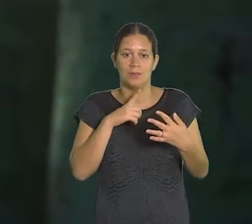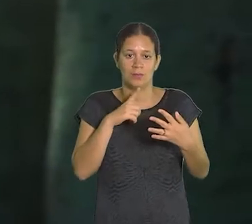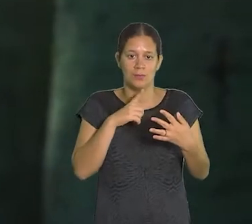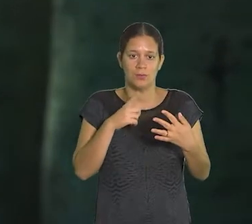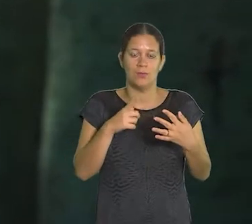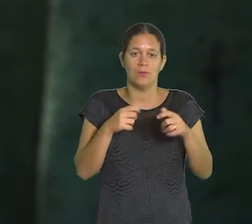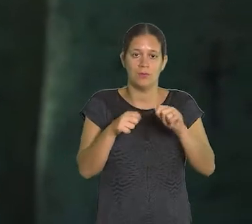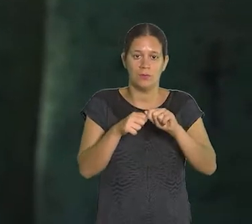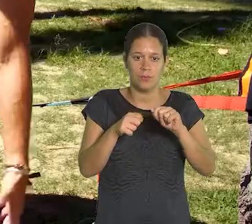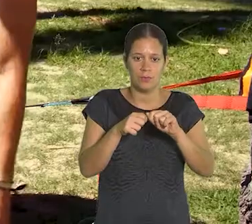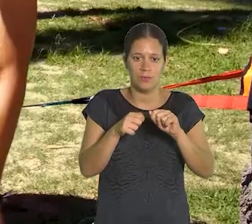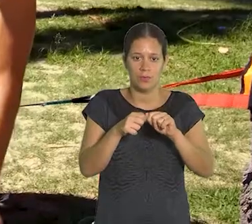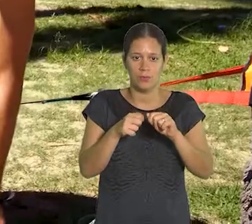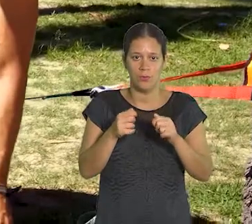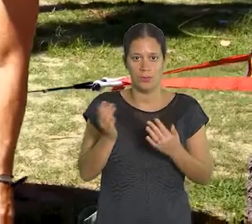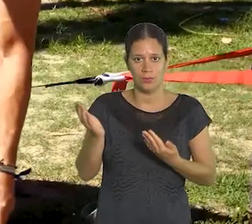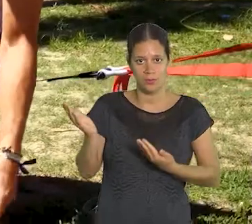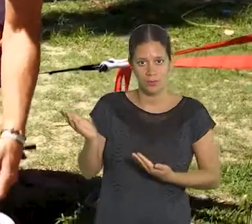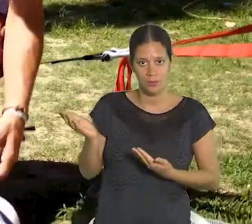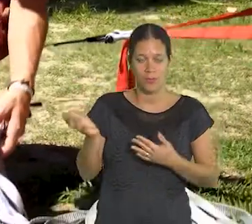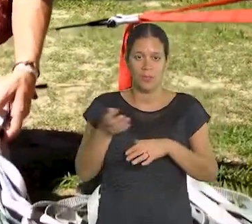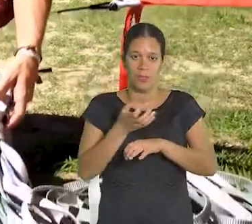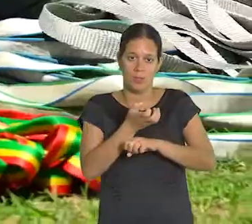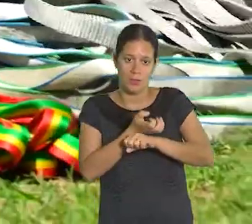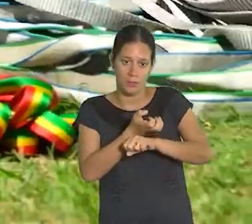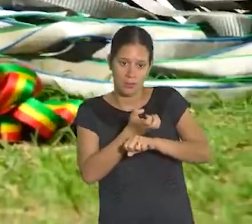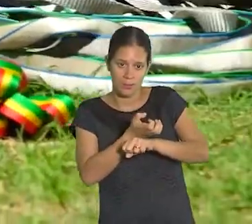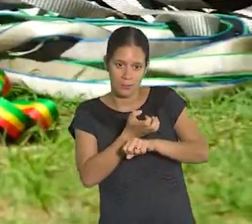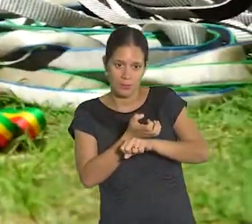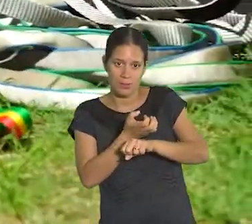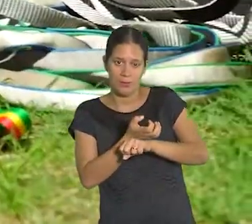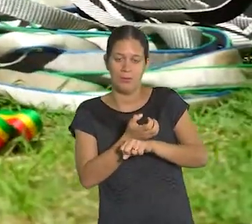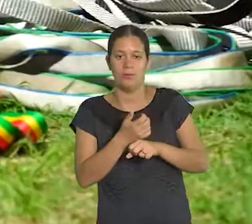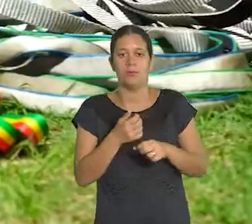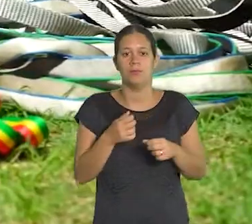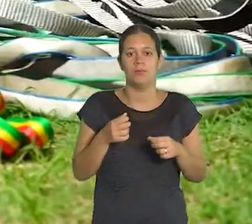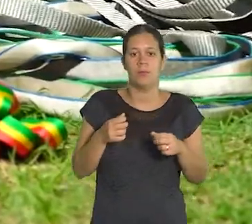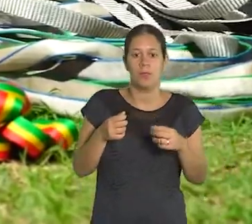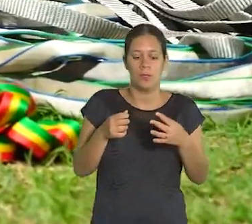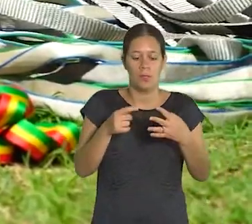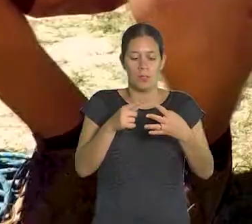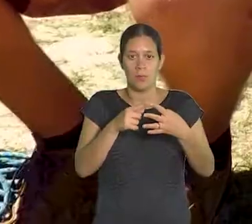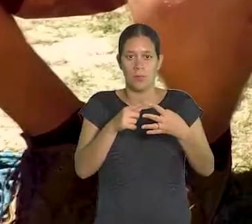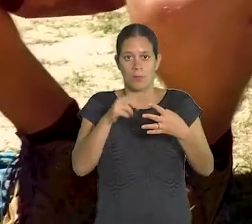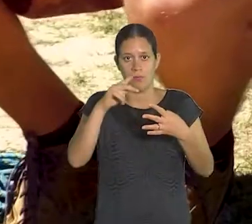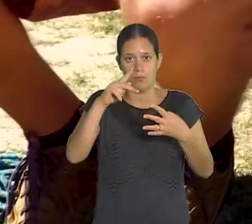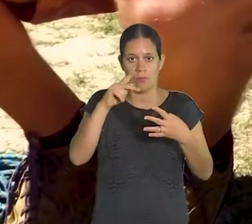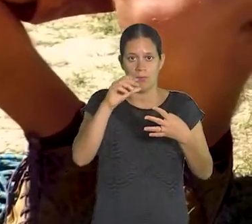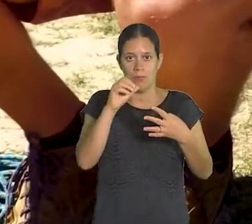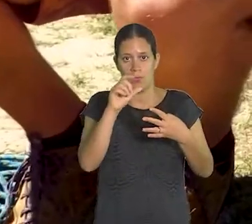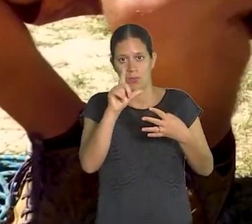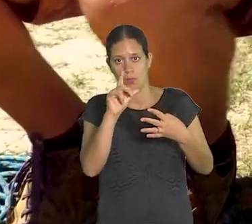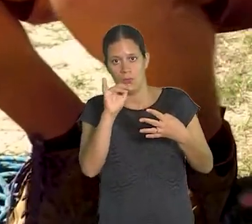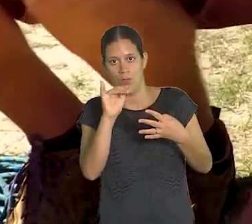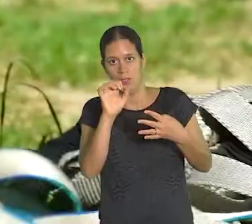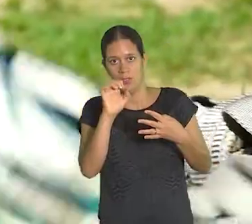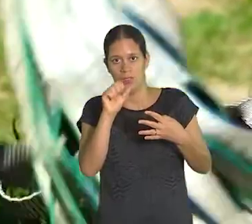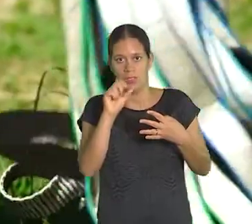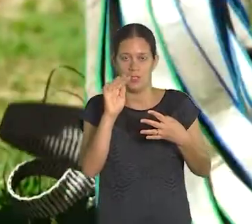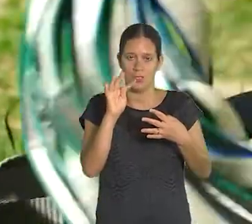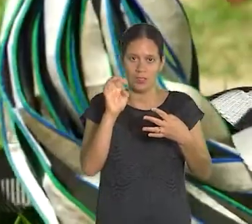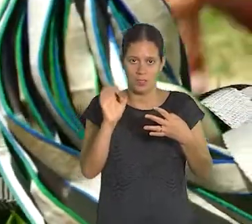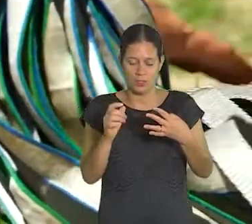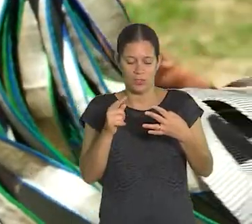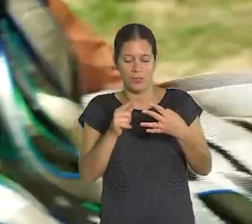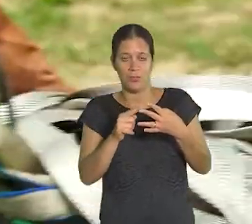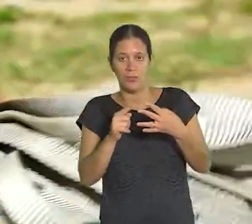e vasta maioria delas são produzidas nesse material. Aqui a gente tem um exemplo de uma fita de poliéster, aqui a gente tem um exemplo de uma fita de nylon e aqui a